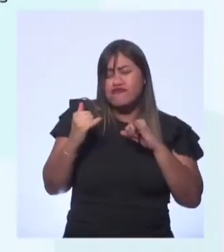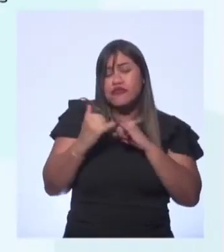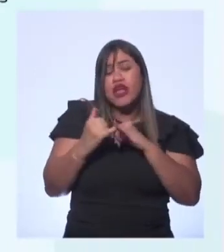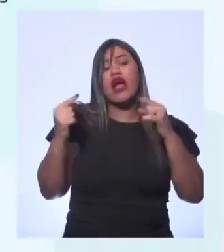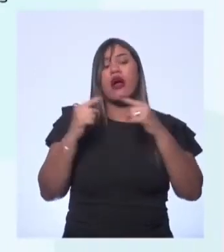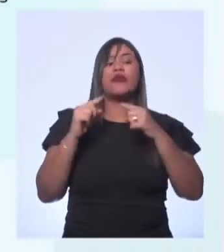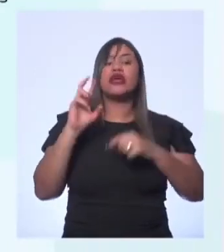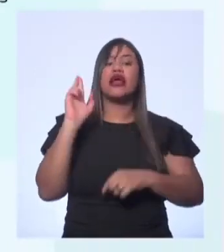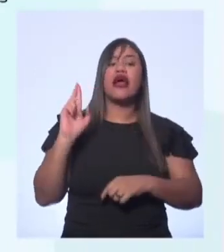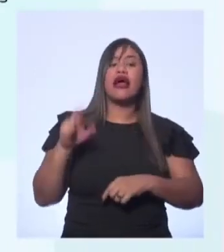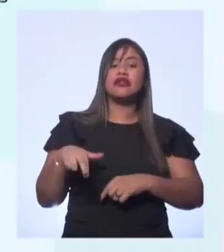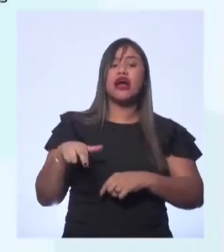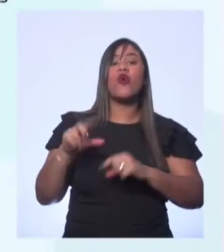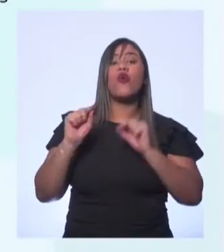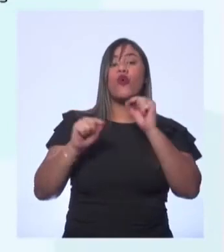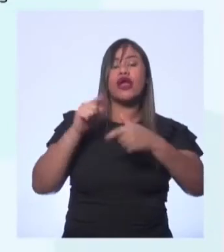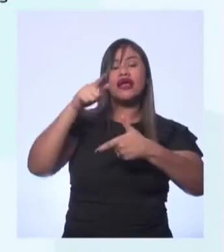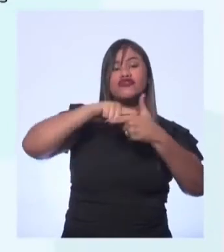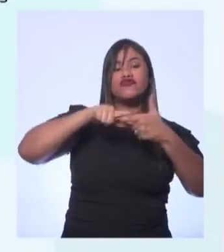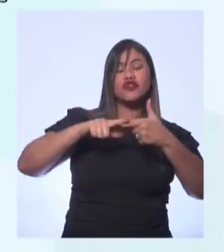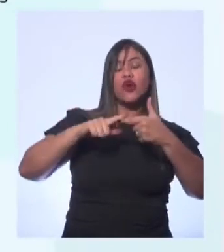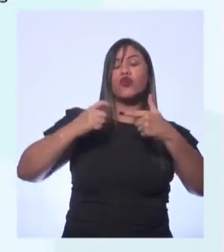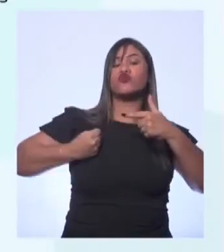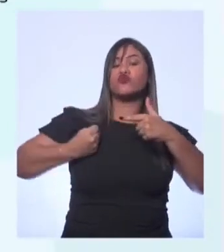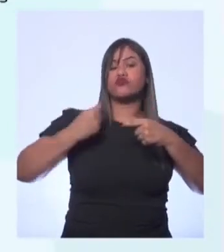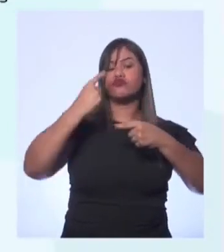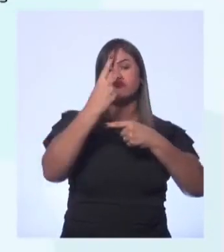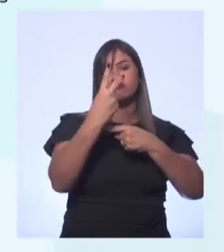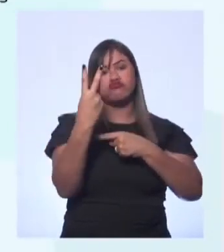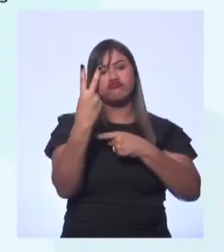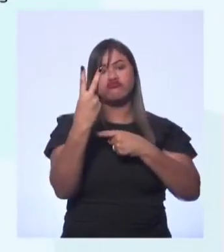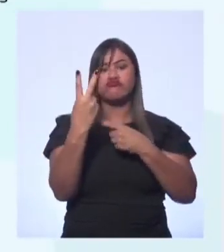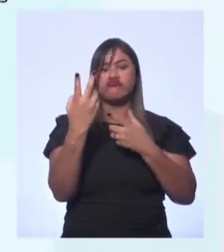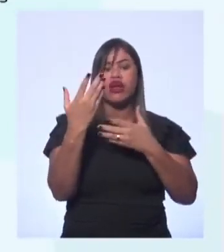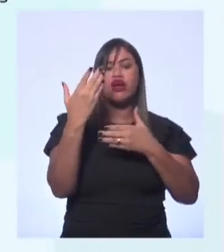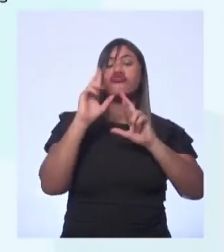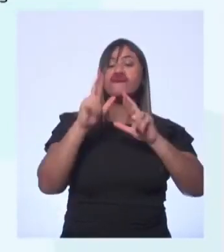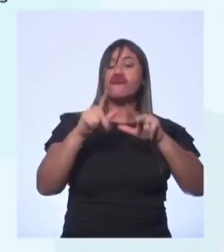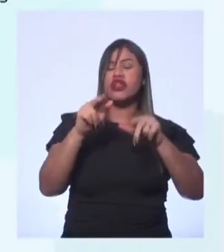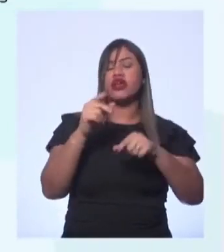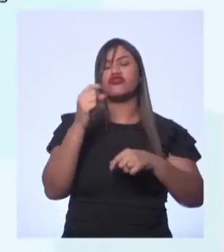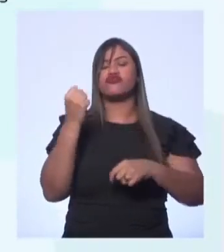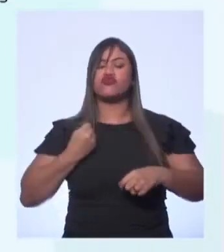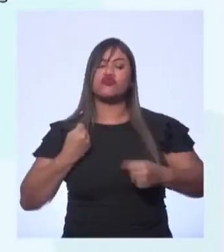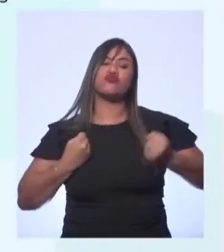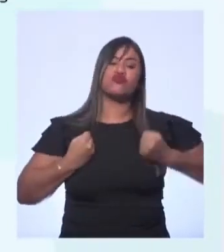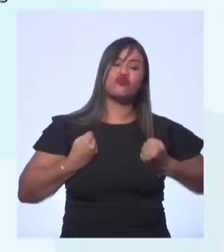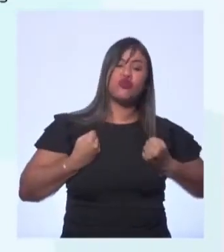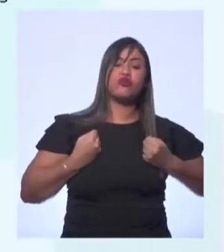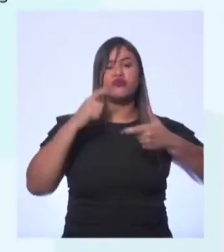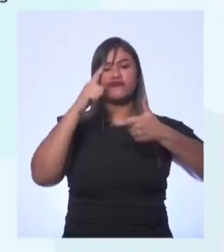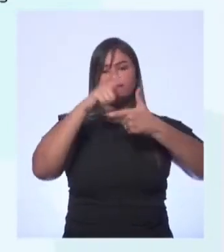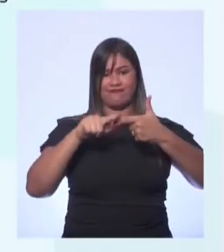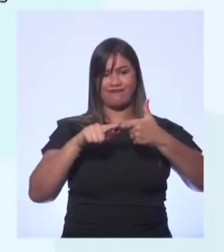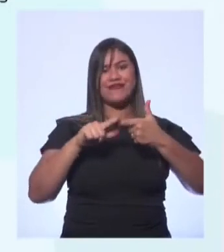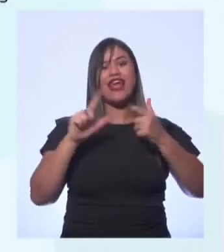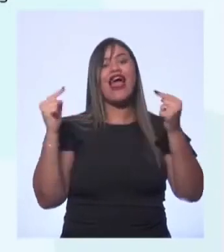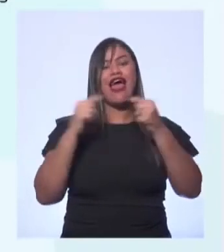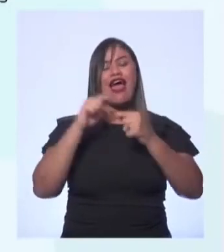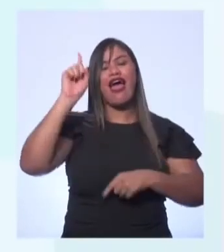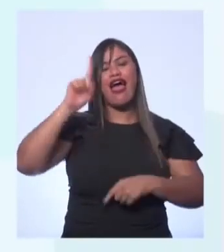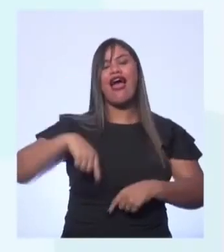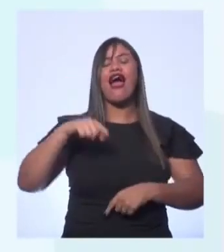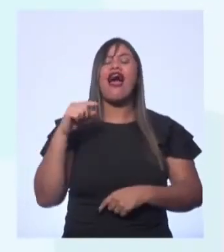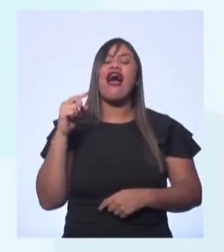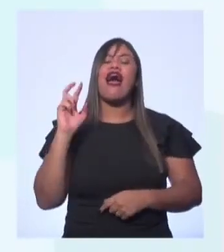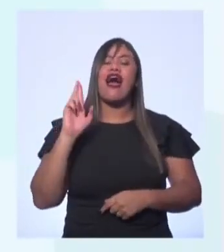divisão entre dois números. Razão entre duas grandezas. Lembro disso. Muito bom. Esse material lá, né, página 61. Vamos começar? Que acho que